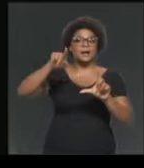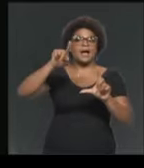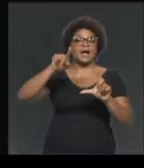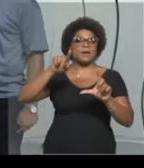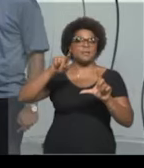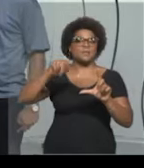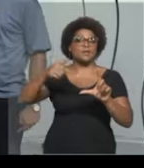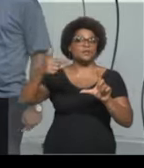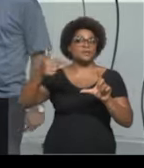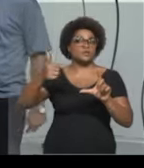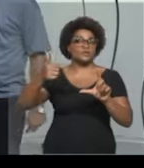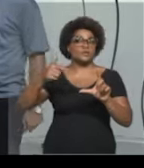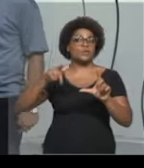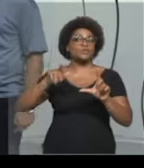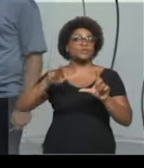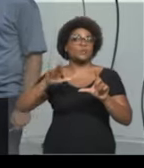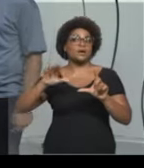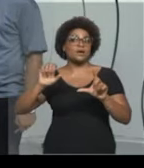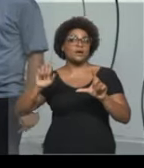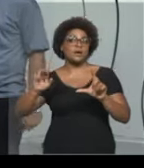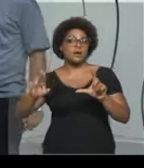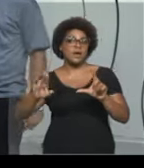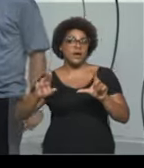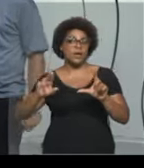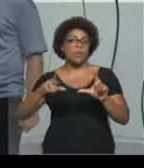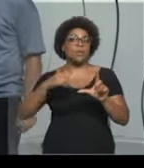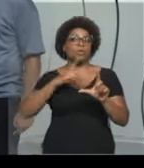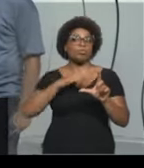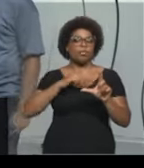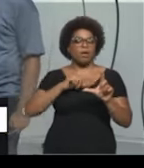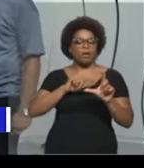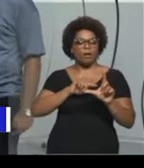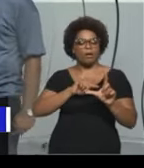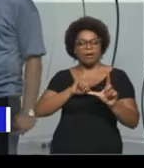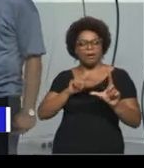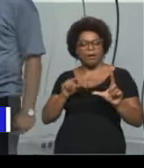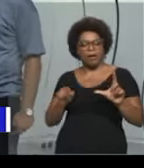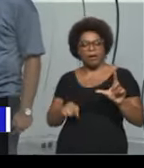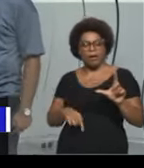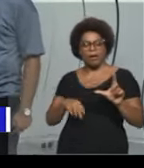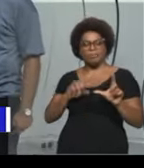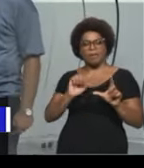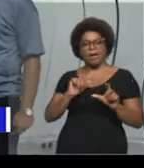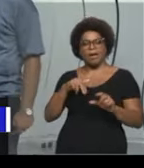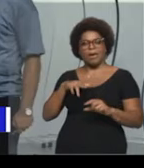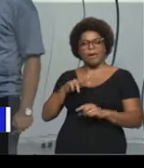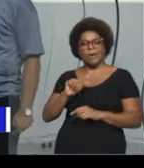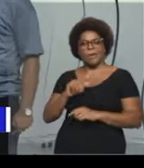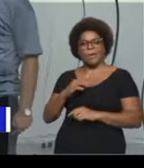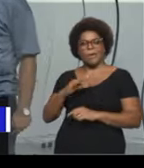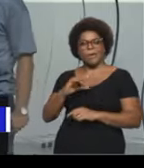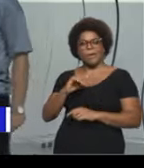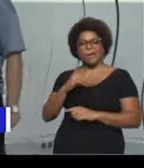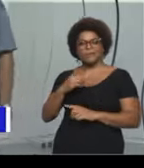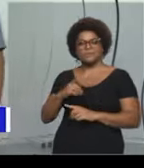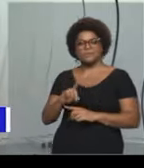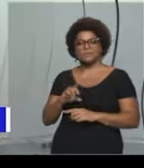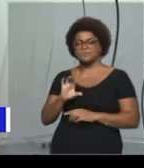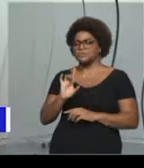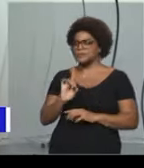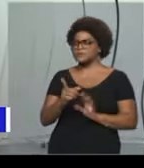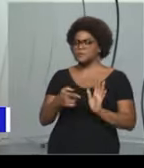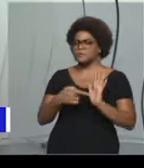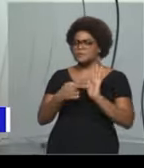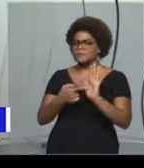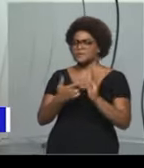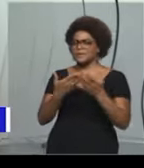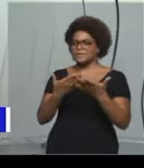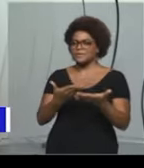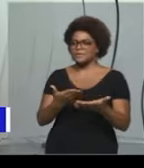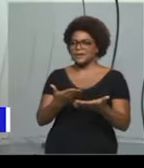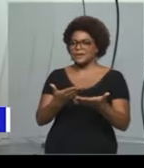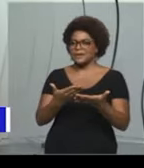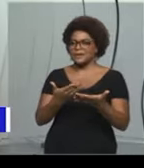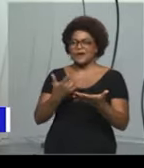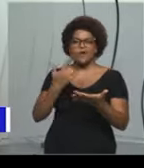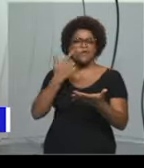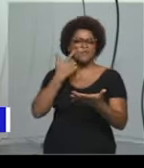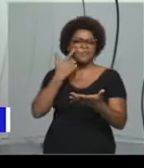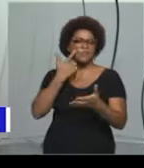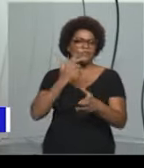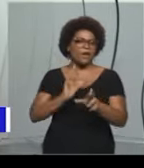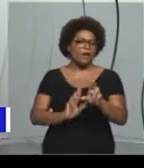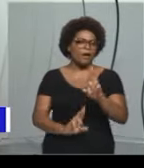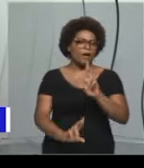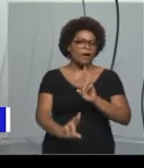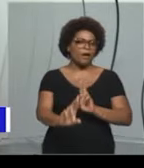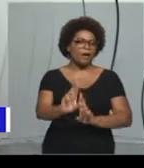gráfico de uma equação, né? Achou complicado? Não se preocupe, tá? É só para ilustrar. Né? Então, nós vamos ver o seguinte, nós vamos ver uma